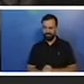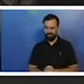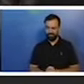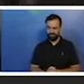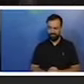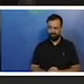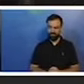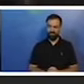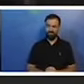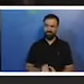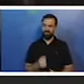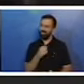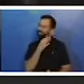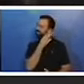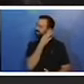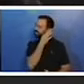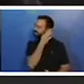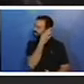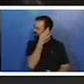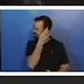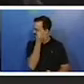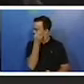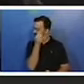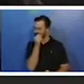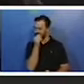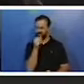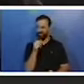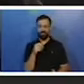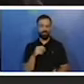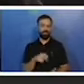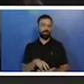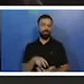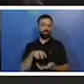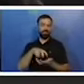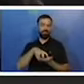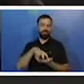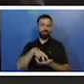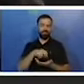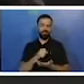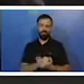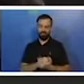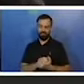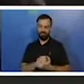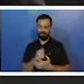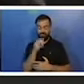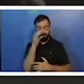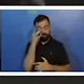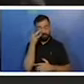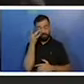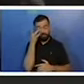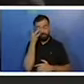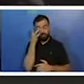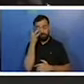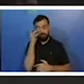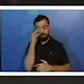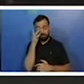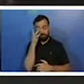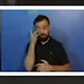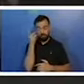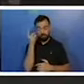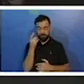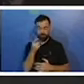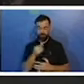índio tentar vamos lá vou primeiro vamos vou joelho aqui ó Professor vamos lá de ser humano pode olhar